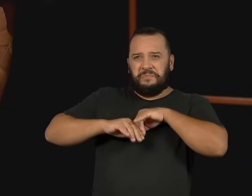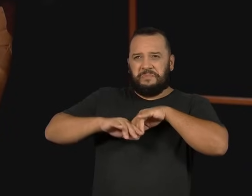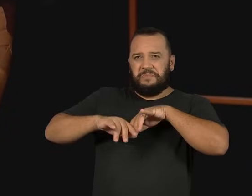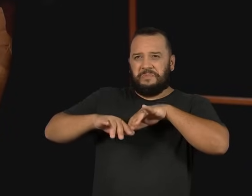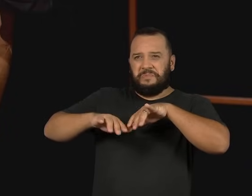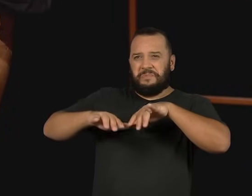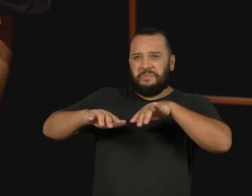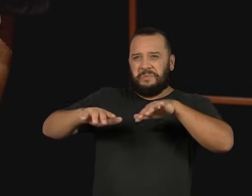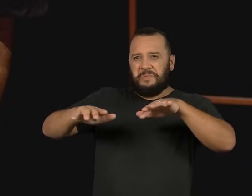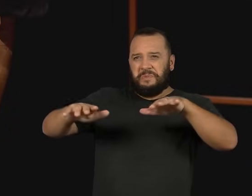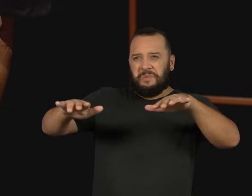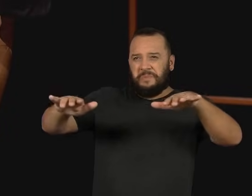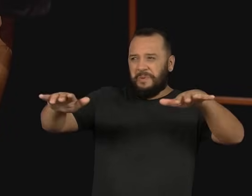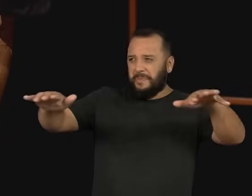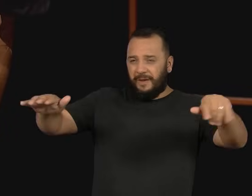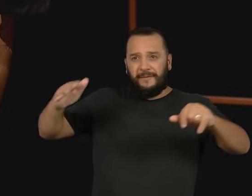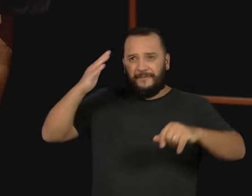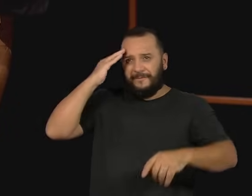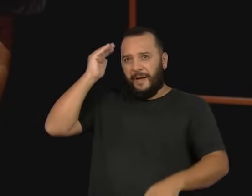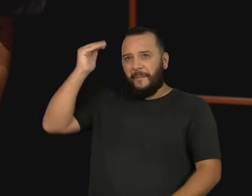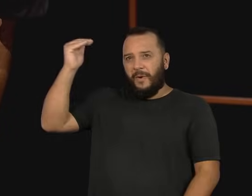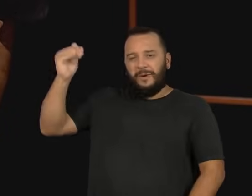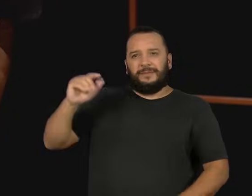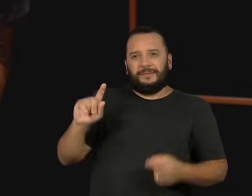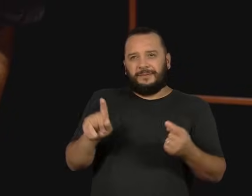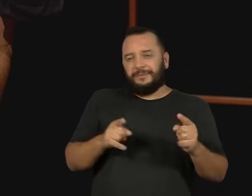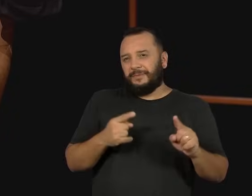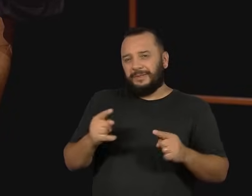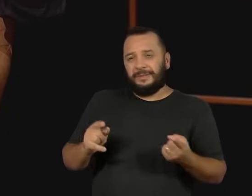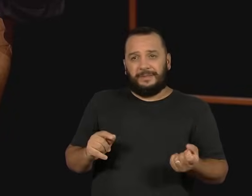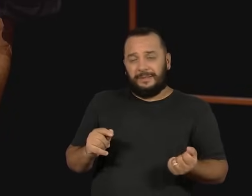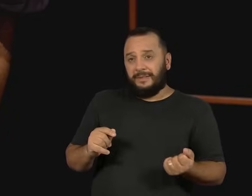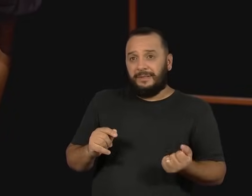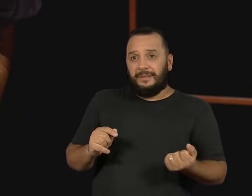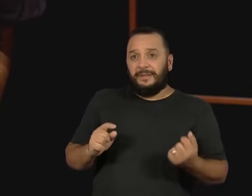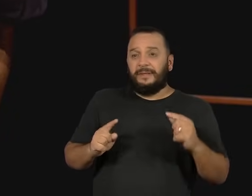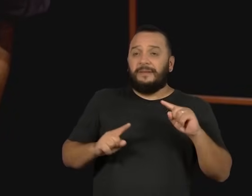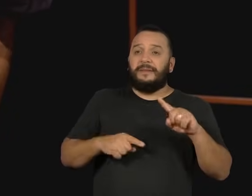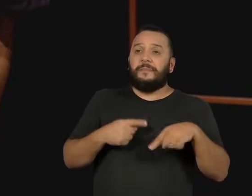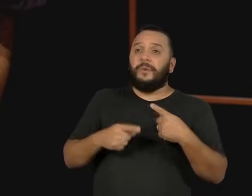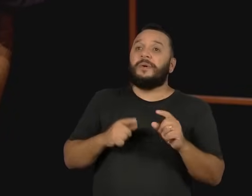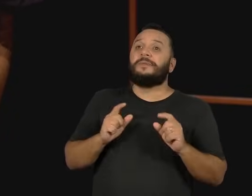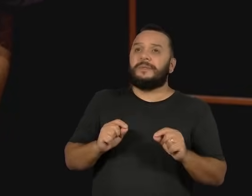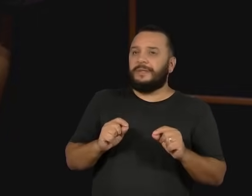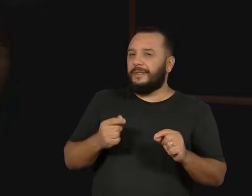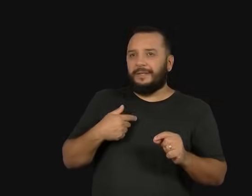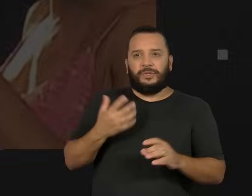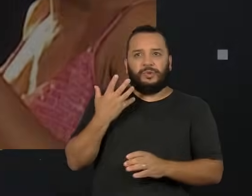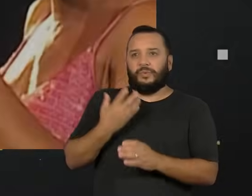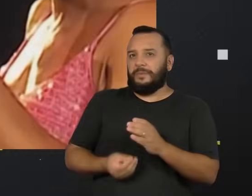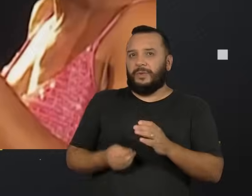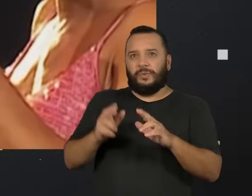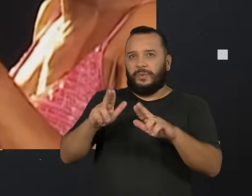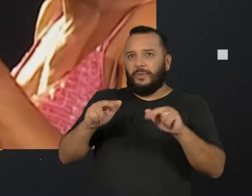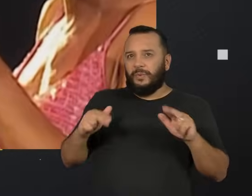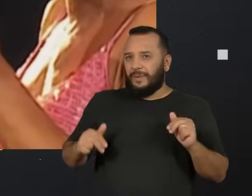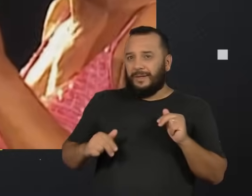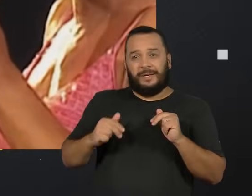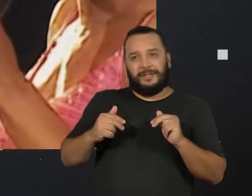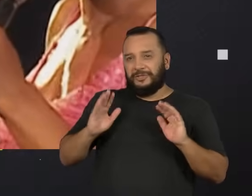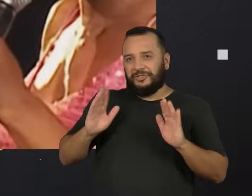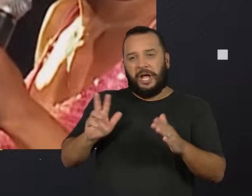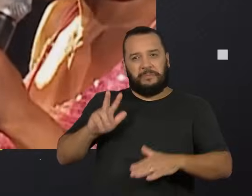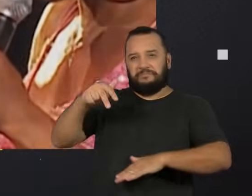de revelação da Elza que nunca mais depois saiu de cena, né? Flores da